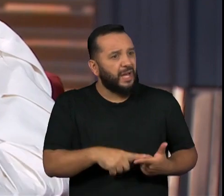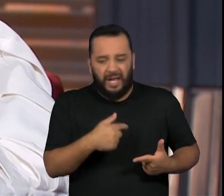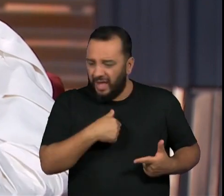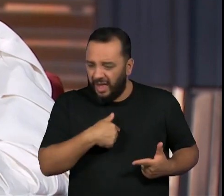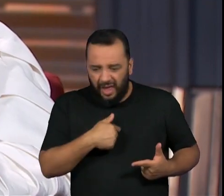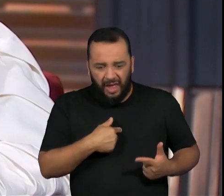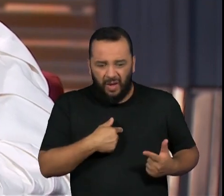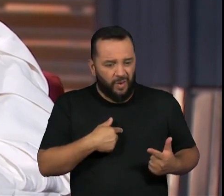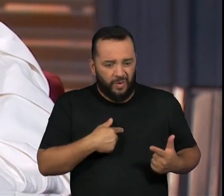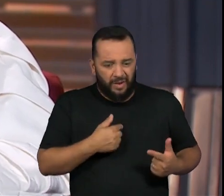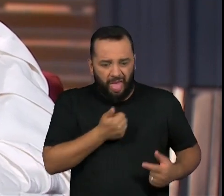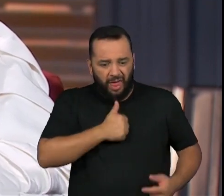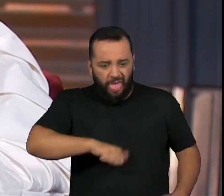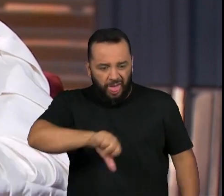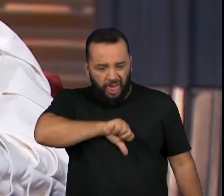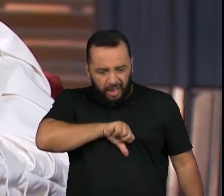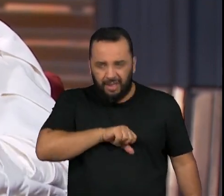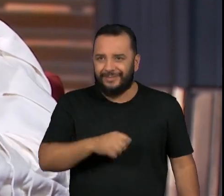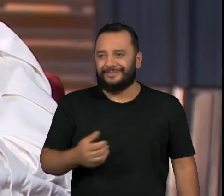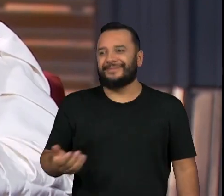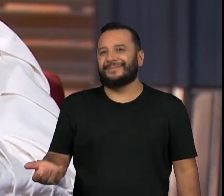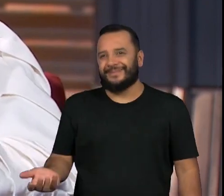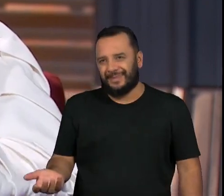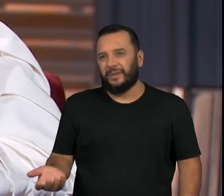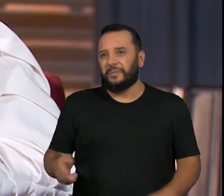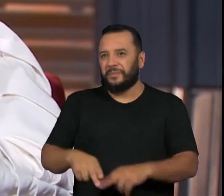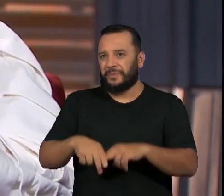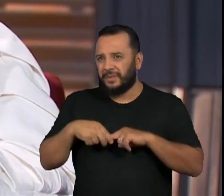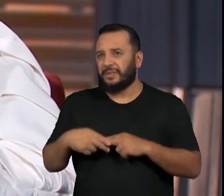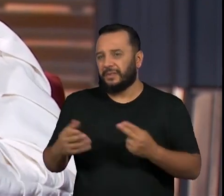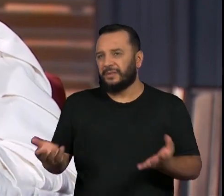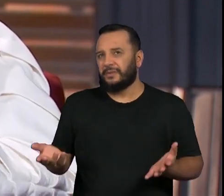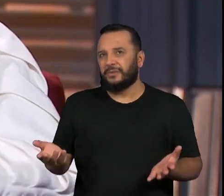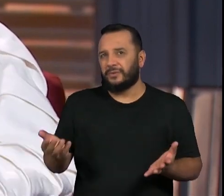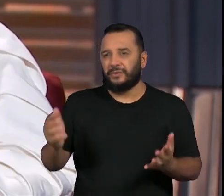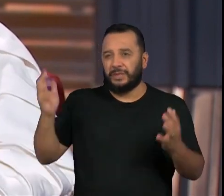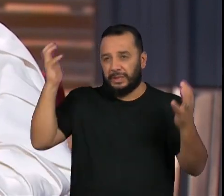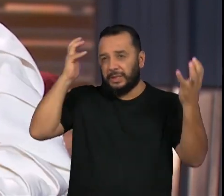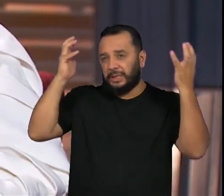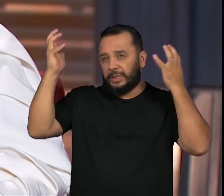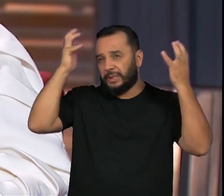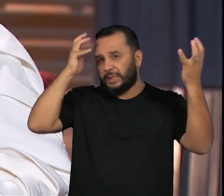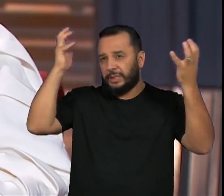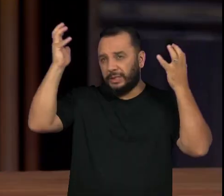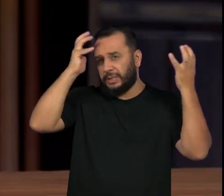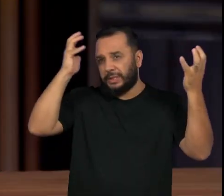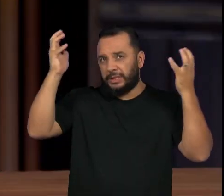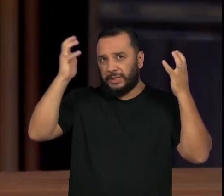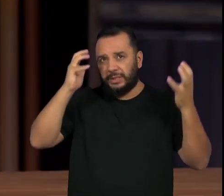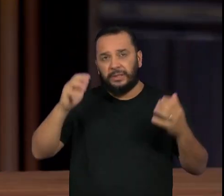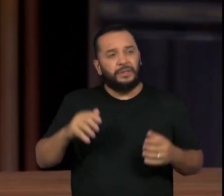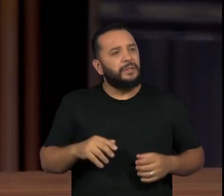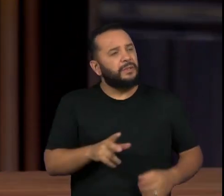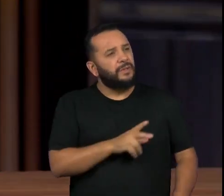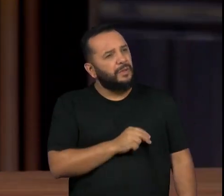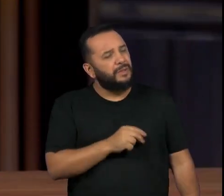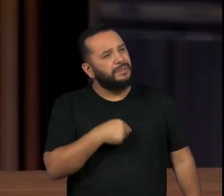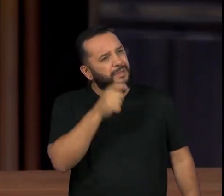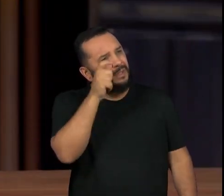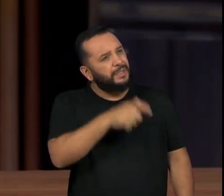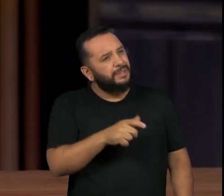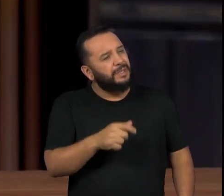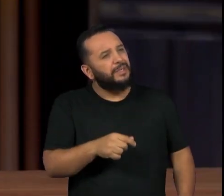processo de produção da inadequação vão impingindo, né, na nossa cabeça, na nossa produção de subjetividade. Essa questão